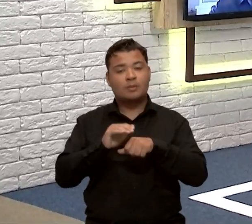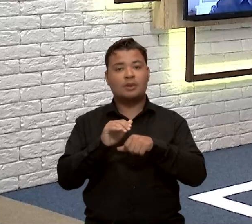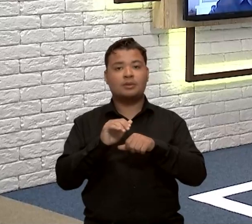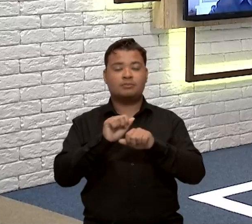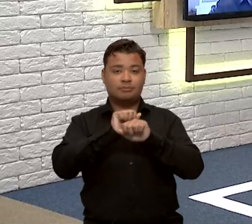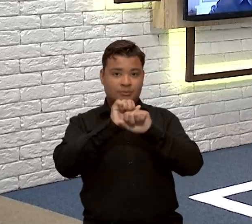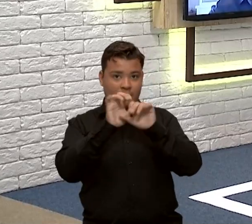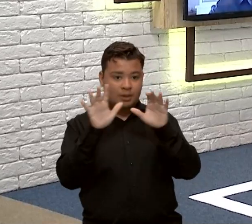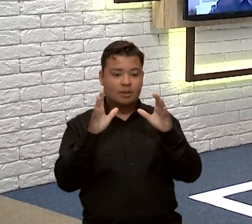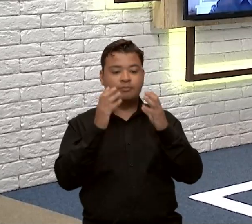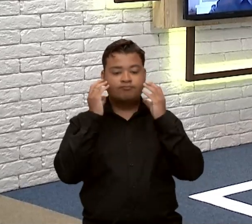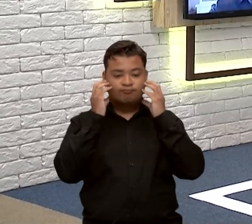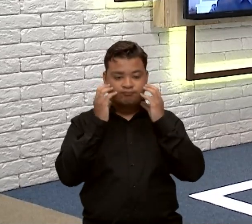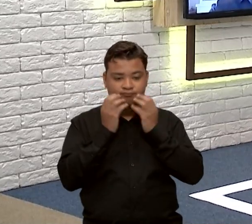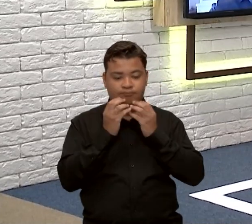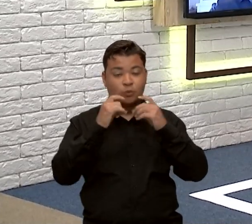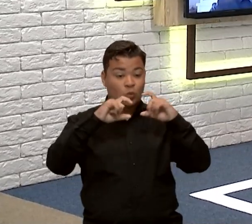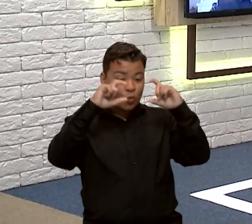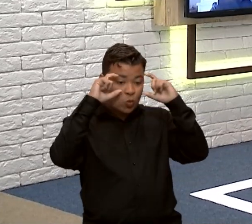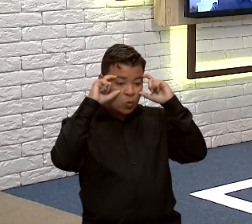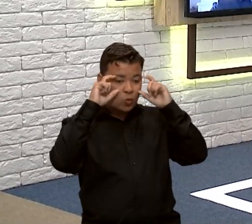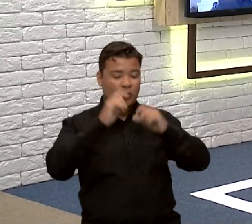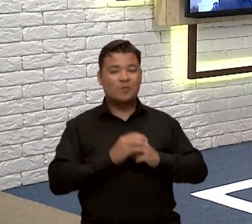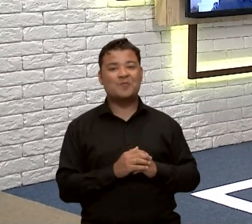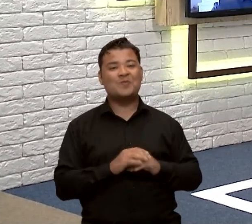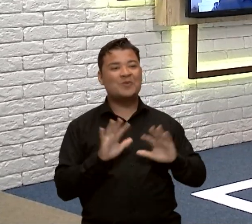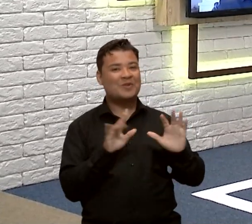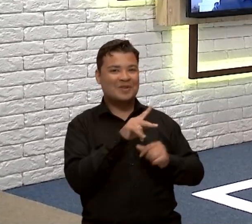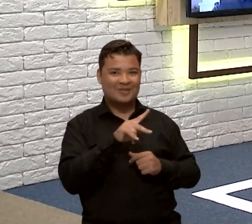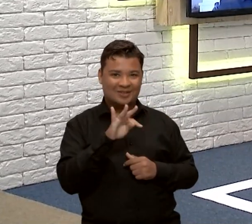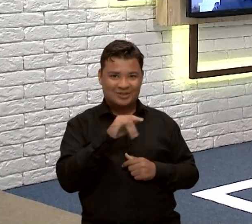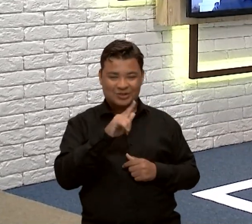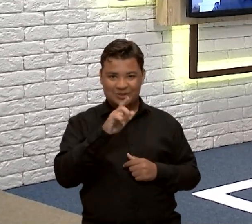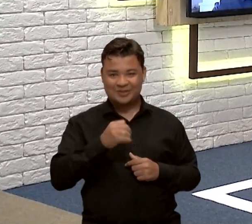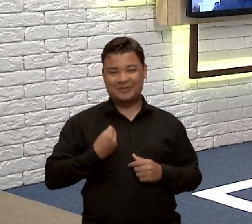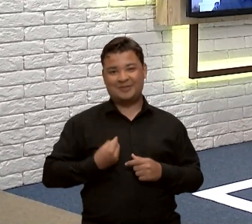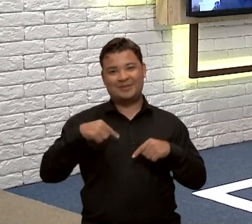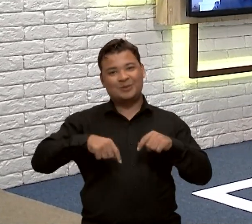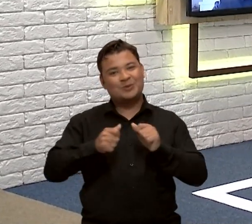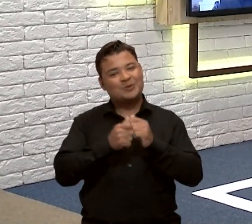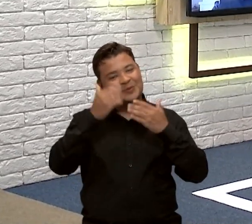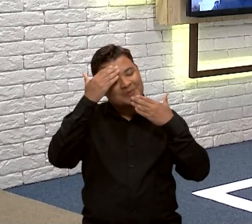e que usa óculos. Olá, professor Tiago, muito obrigada pela sua presença.